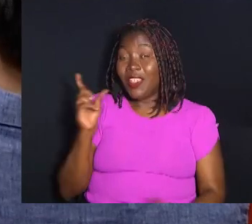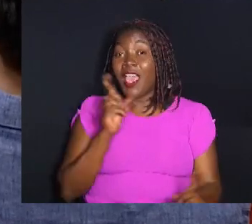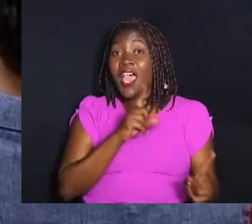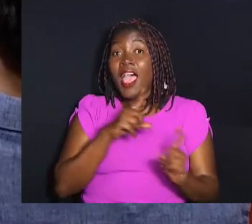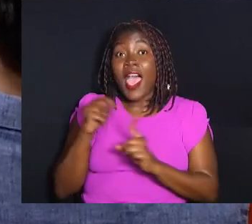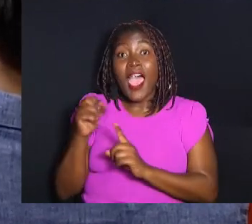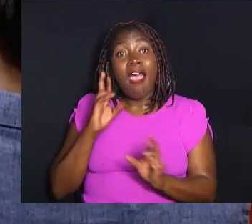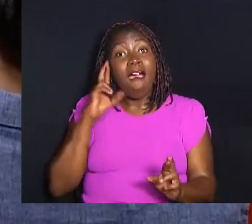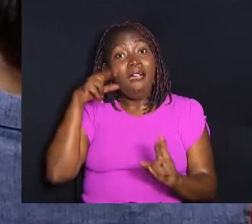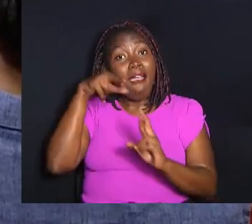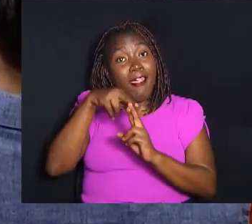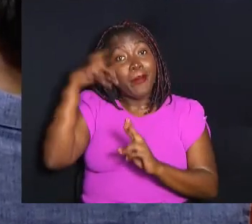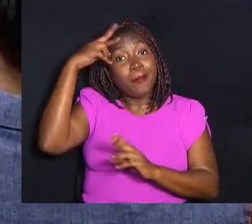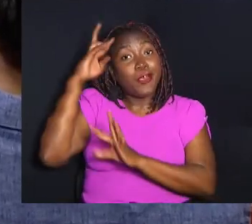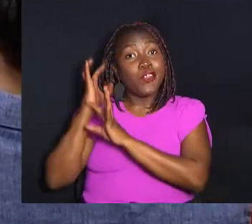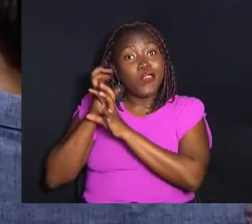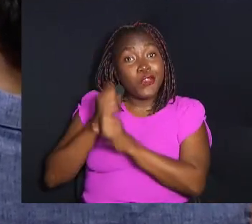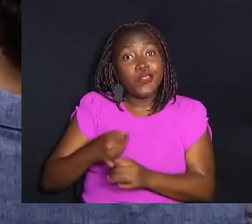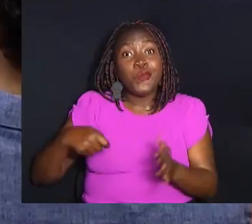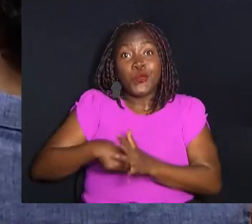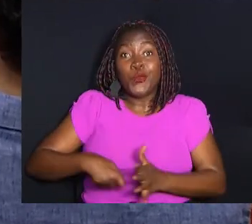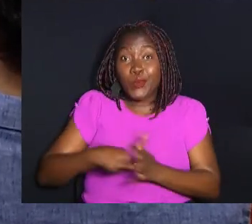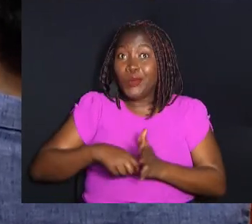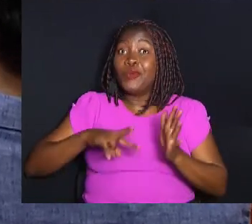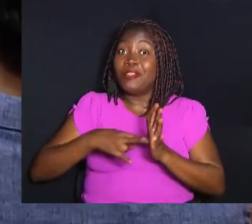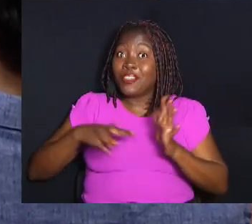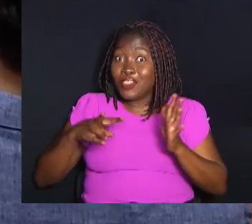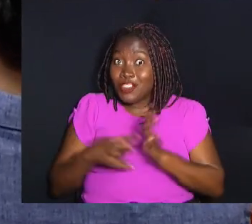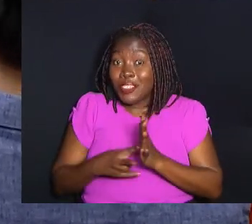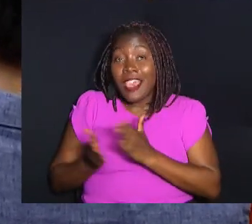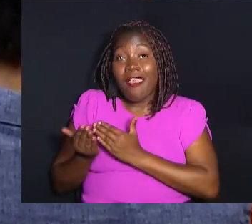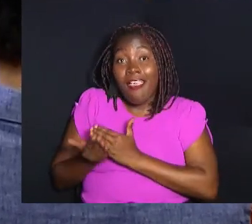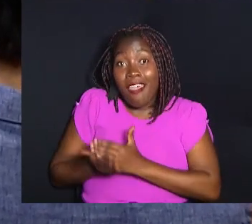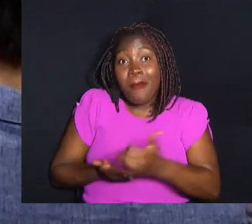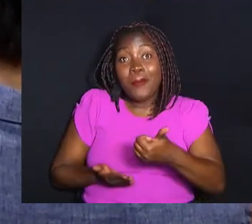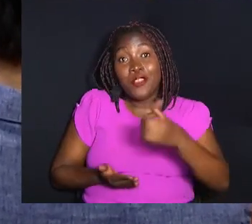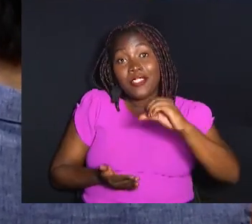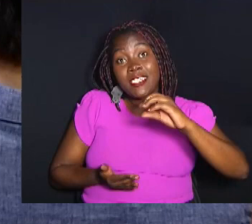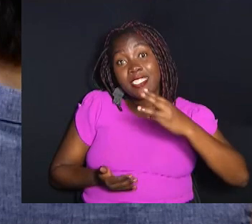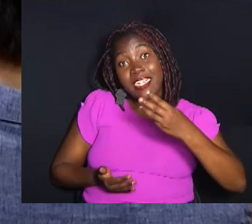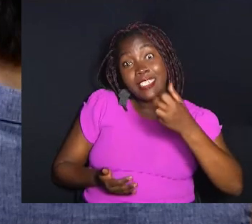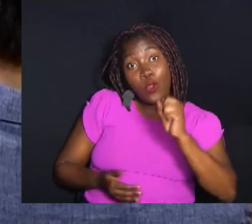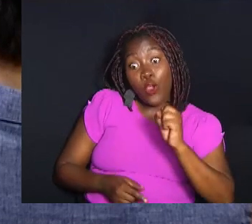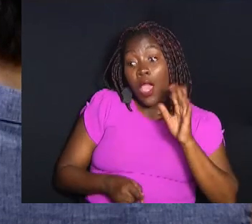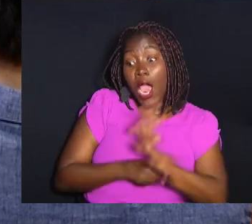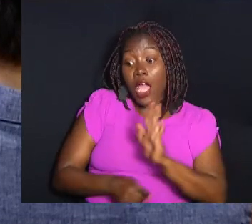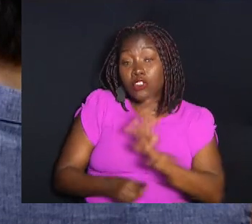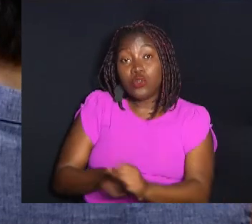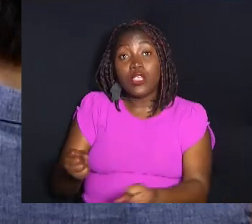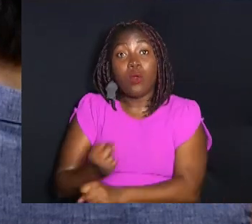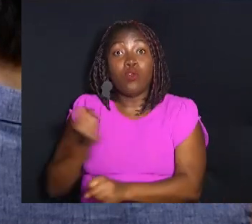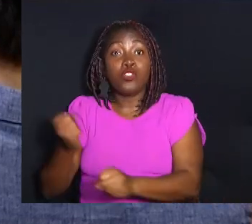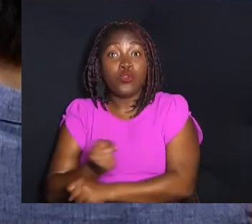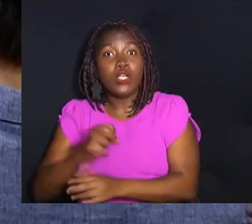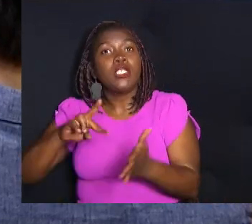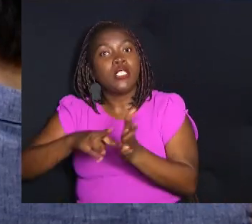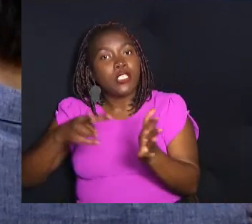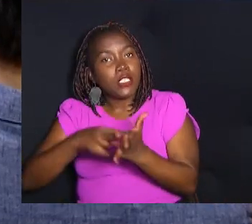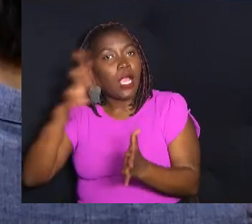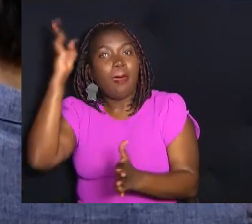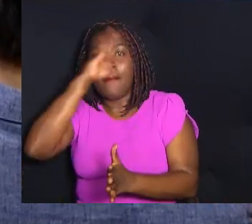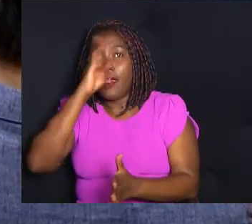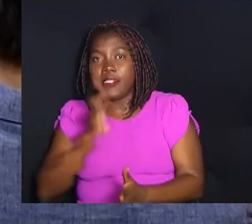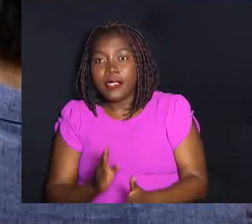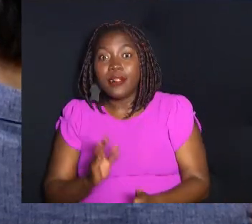Rodrigues destaca o reconhecimento pela história de luta do sindicato que desde 1938 ajuda a construir o